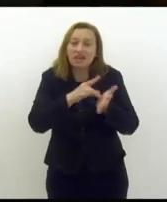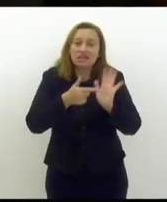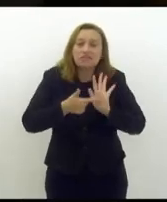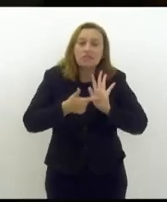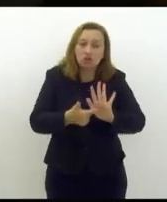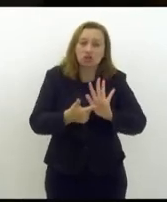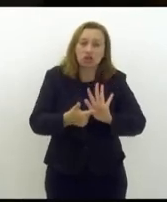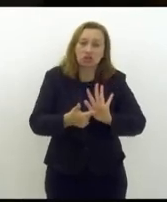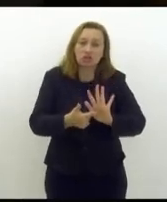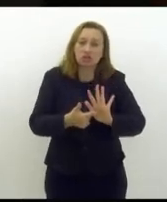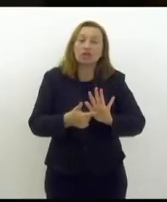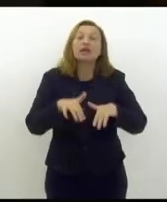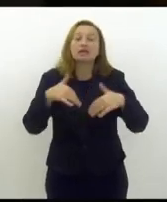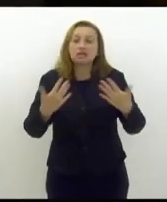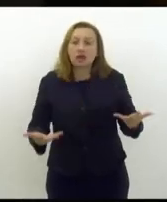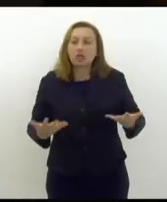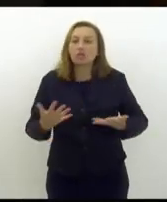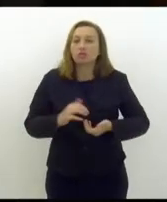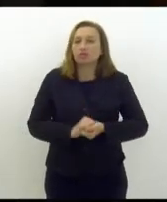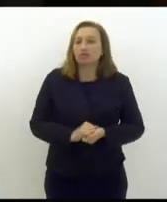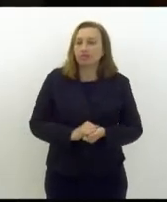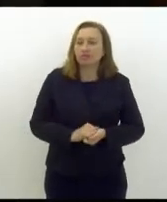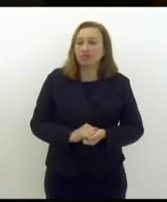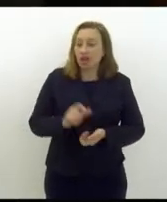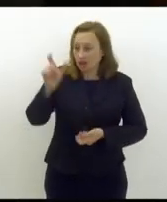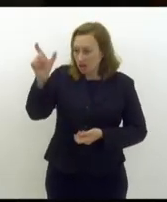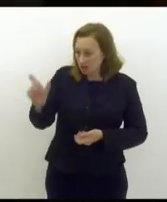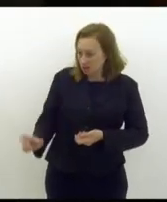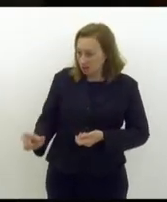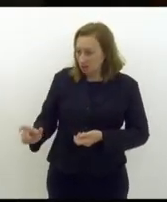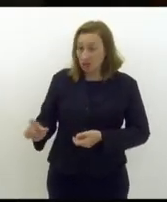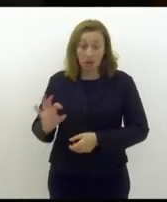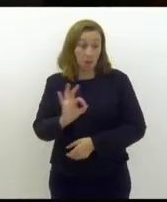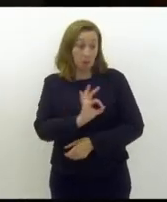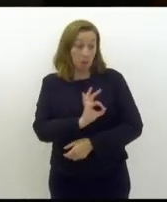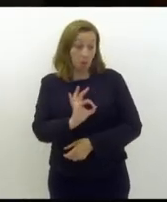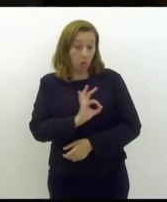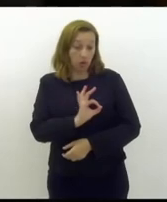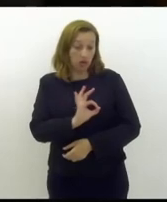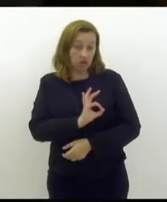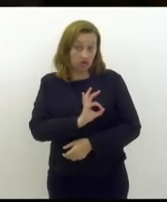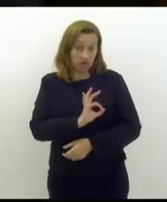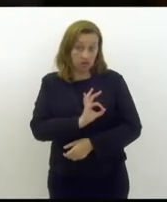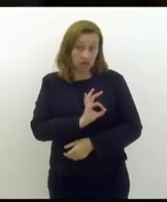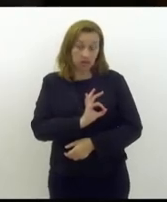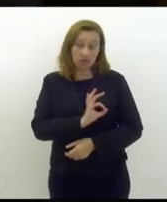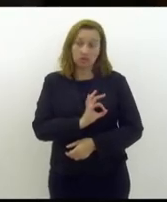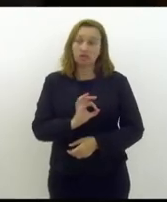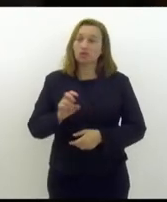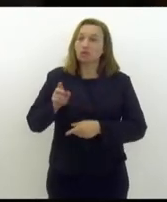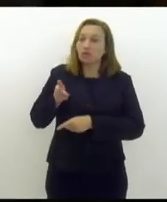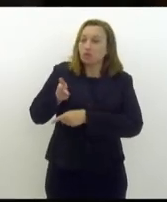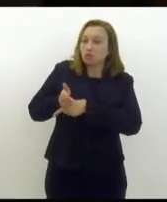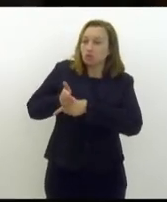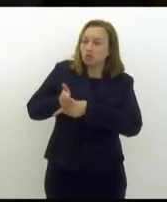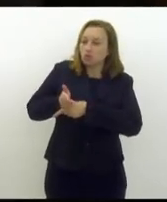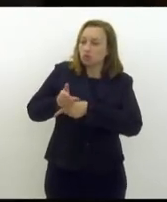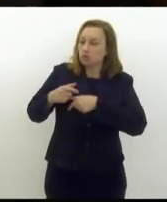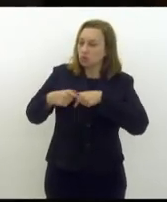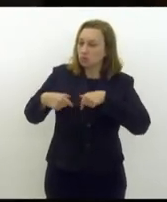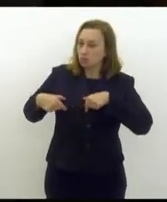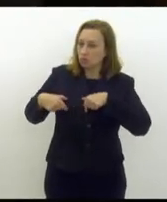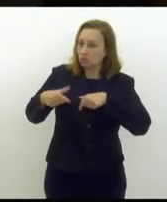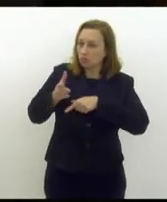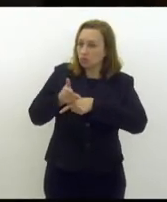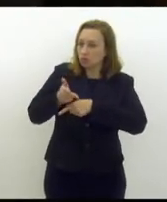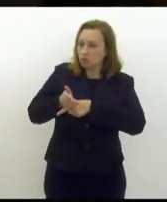à tona né então se essa pessoa esse agente público de segurança se ele tá